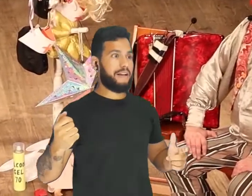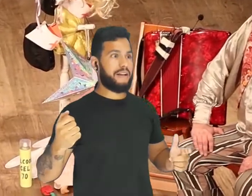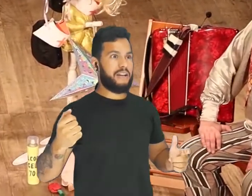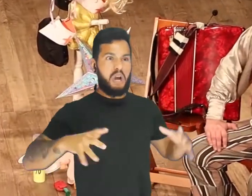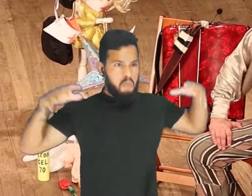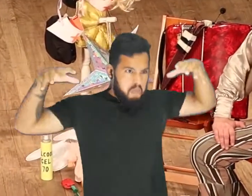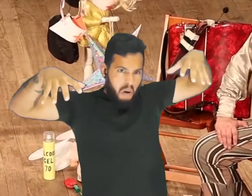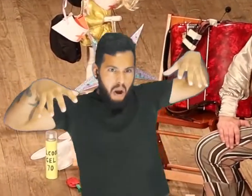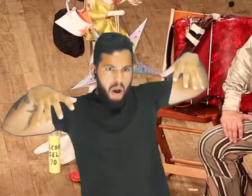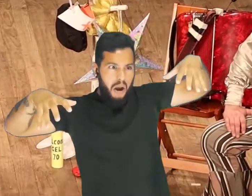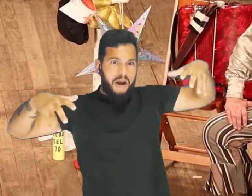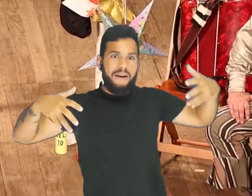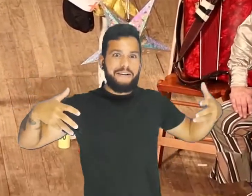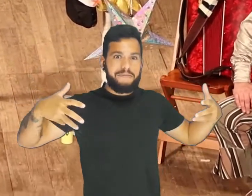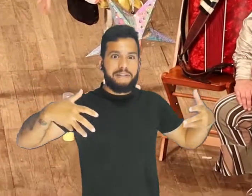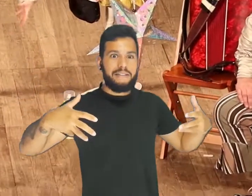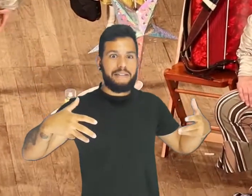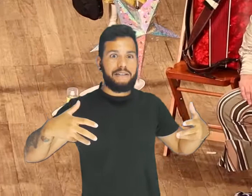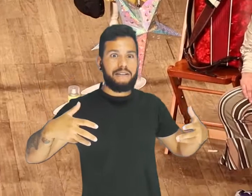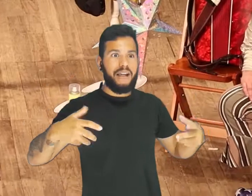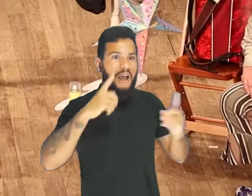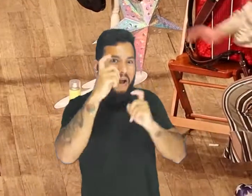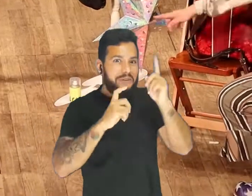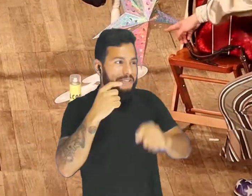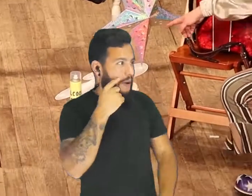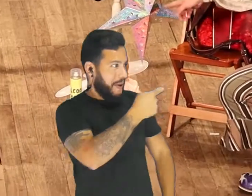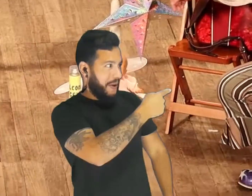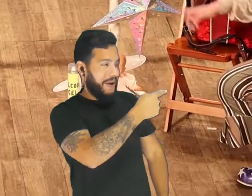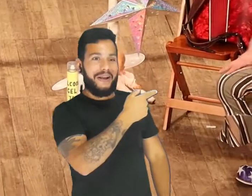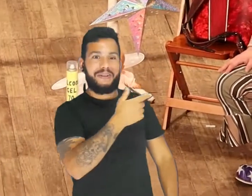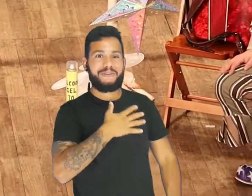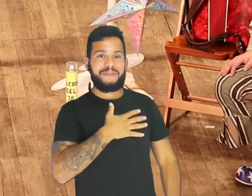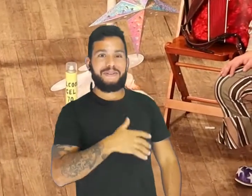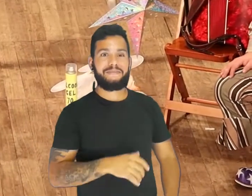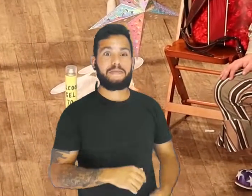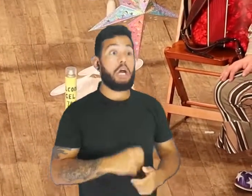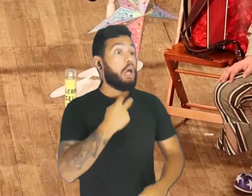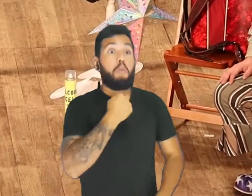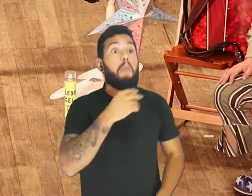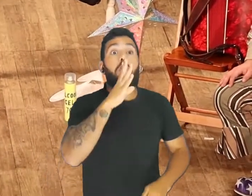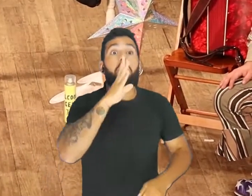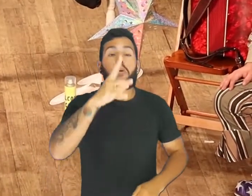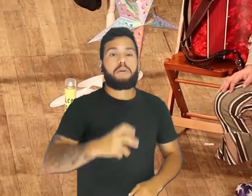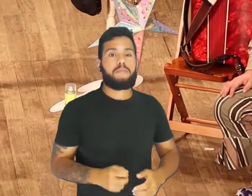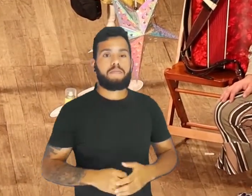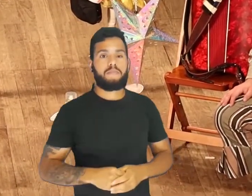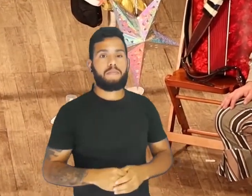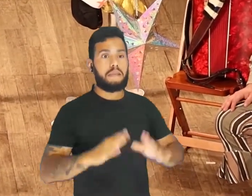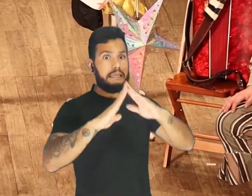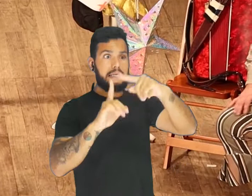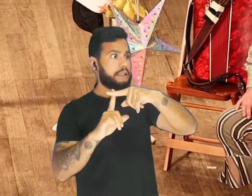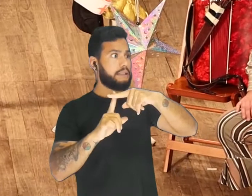Bolha assassina. A bolha assassina. Godzilla. Godzilla. Olha a cara do Fernando ali, ó,